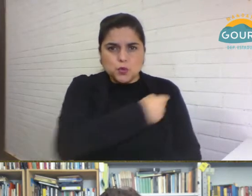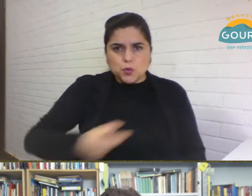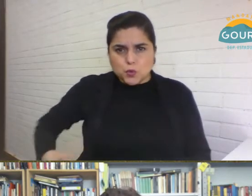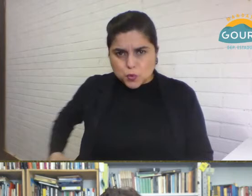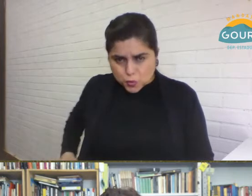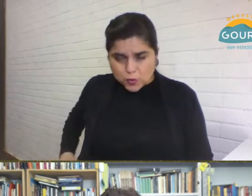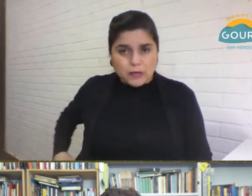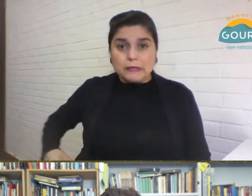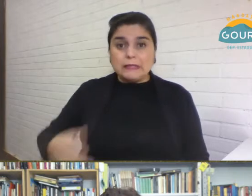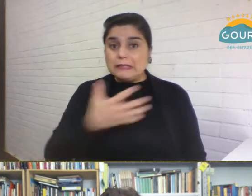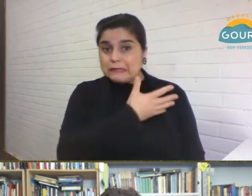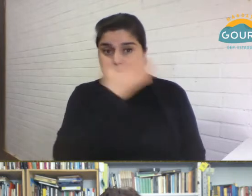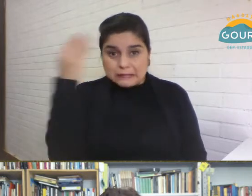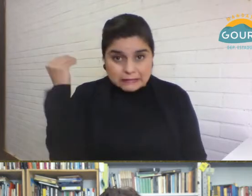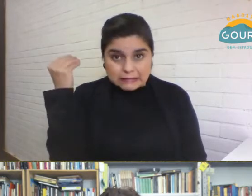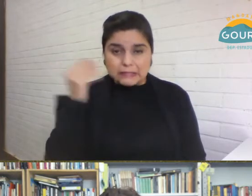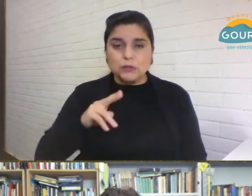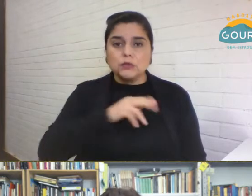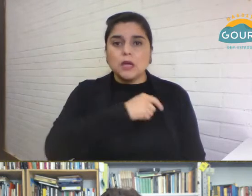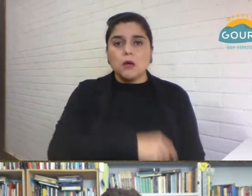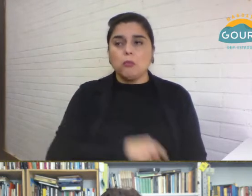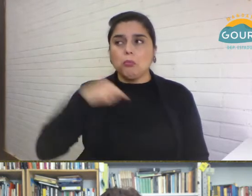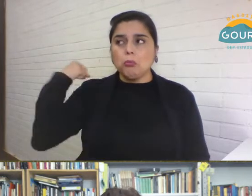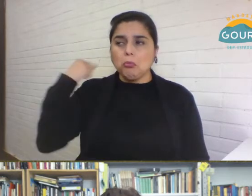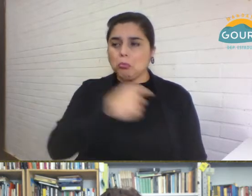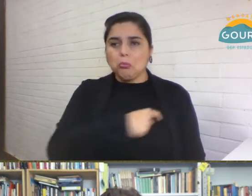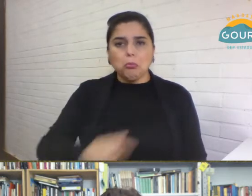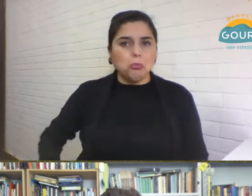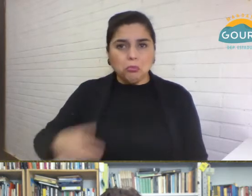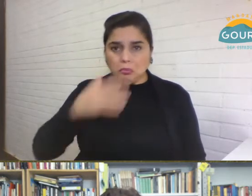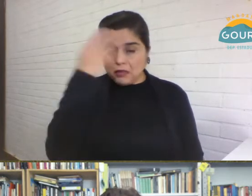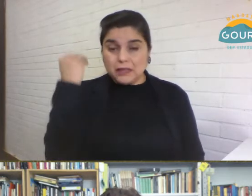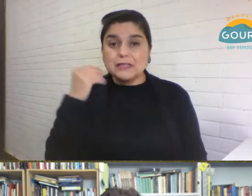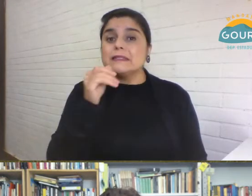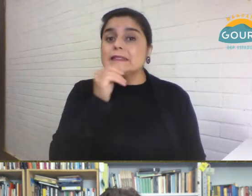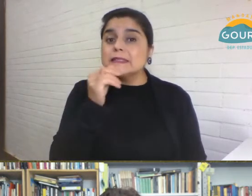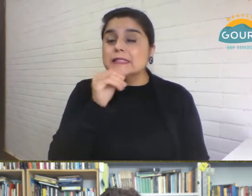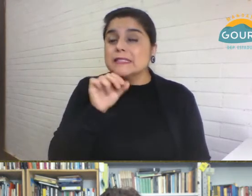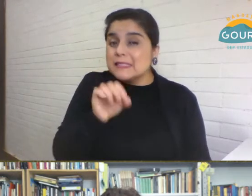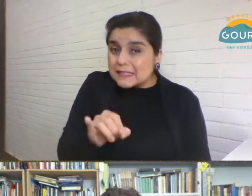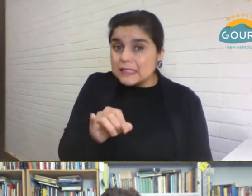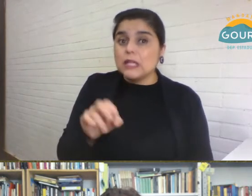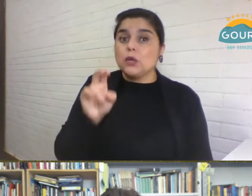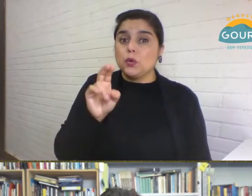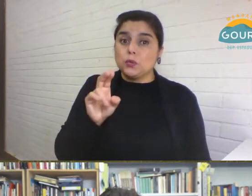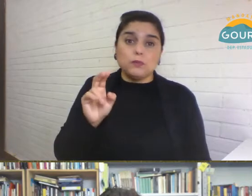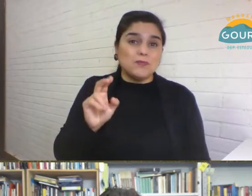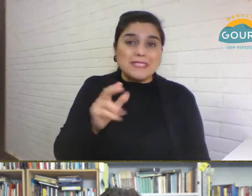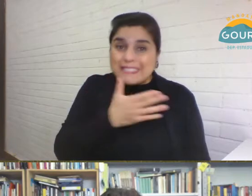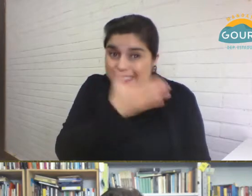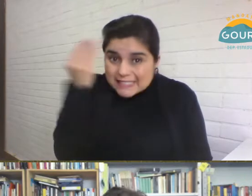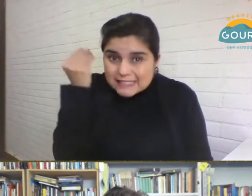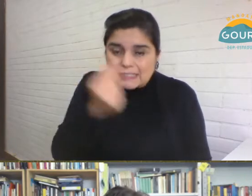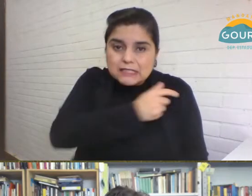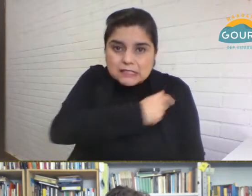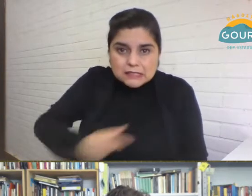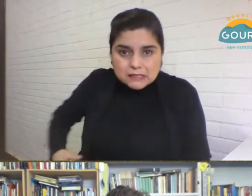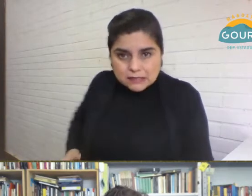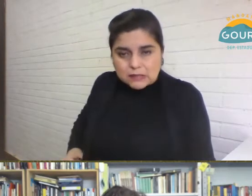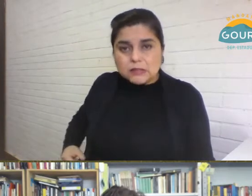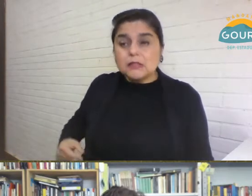estamos numa viatura. Se eu não usar o cinto de segurança, o